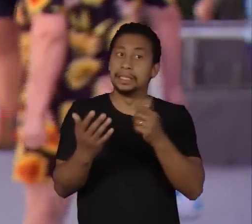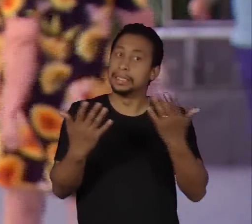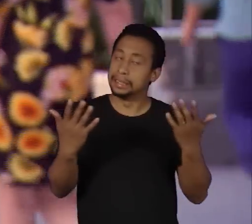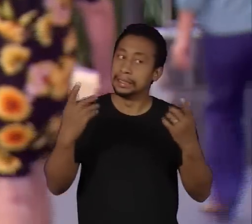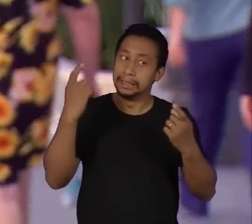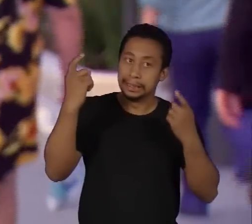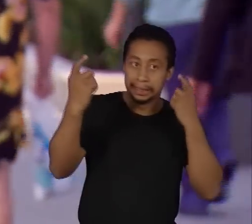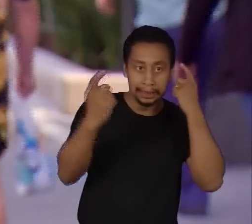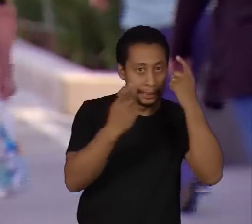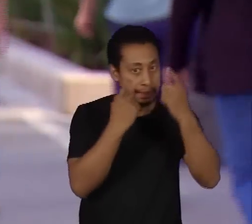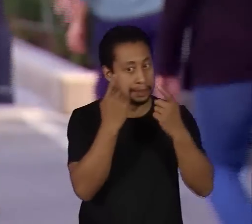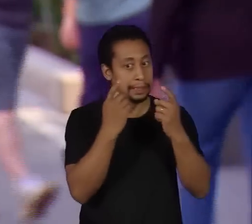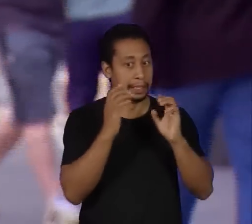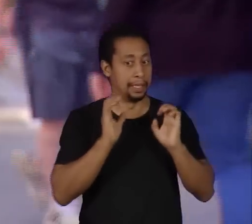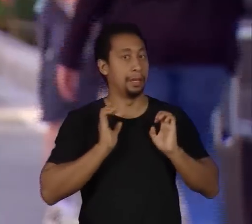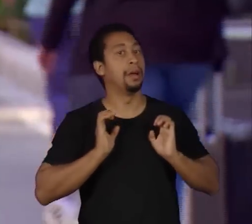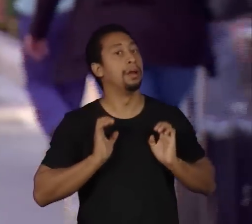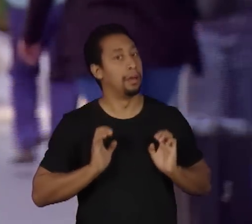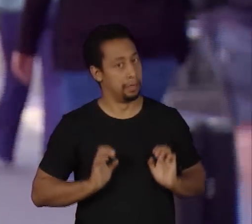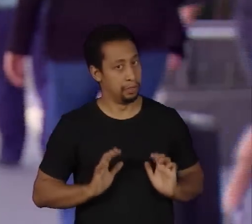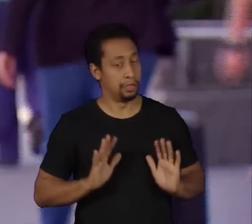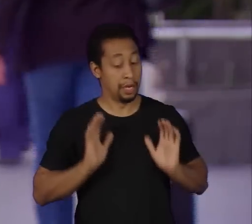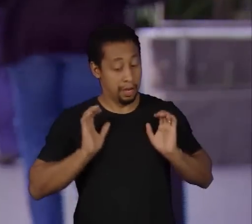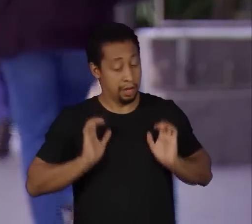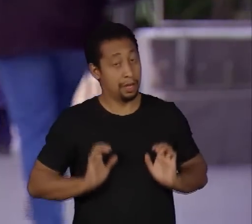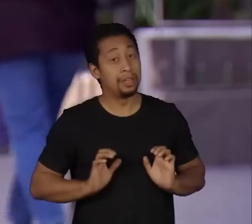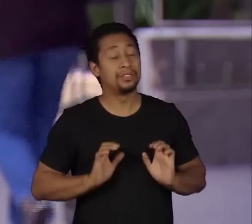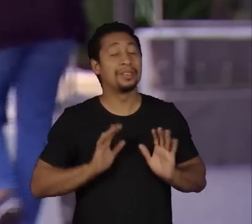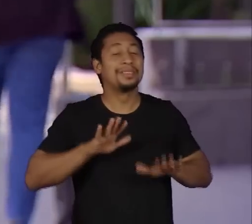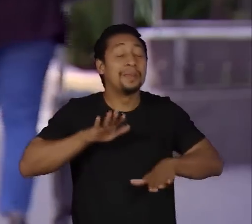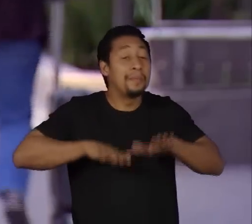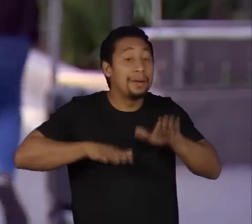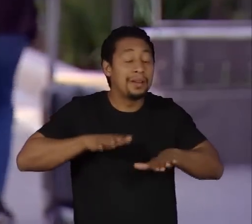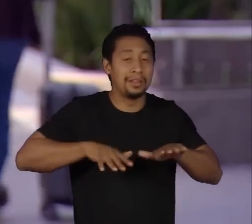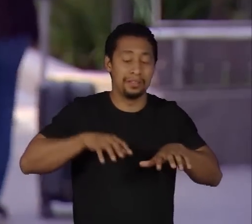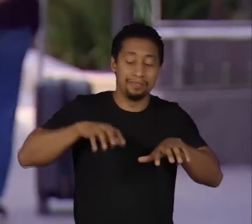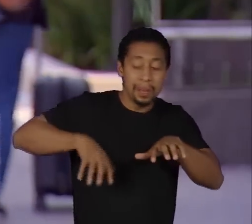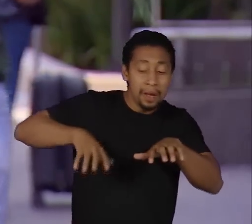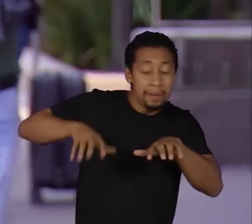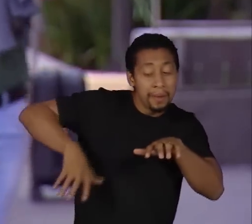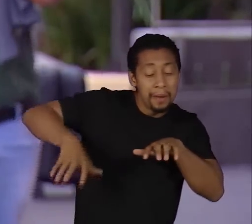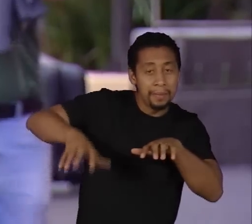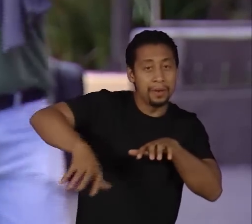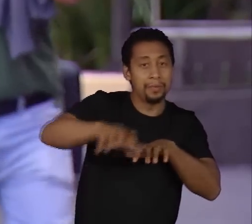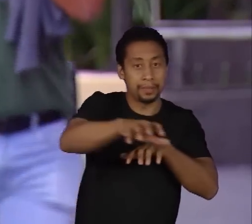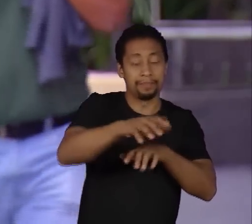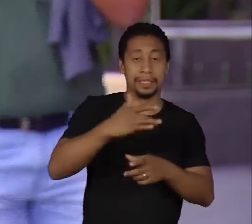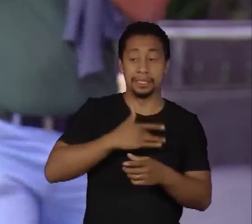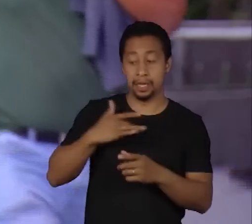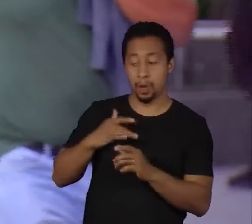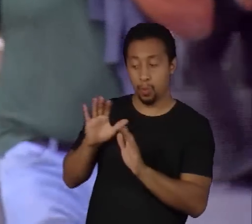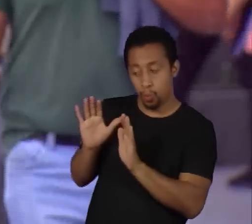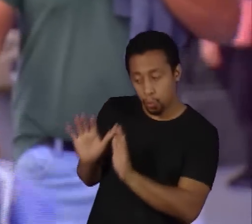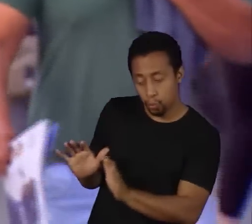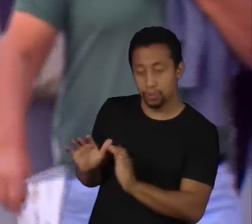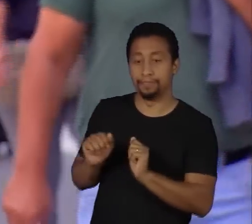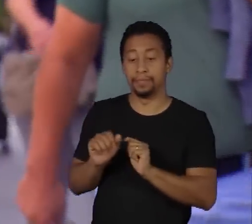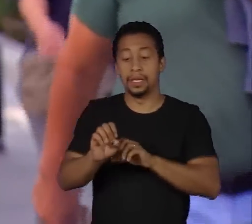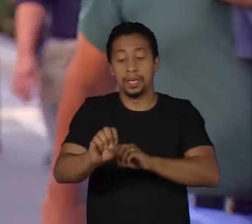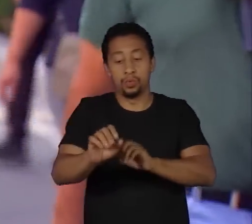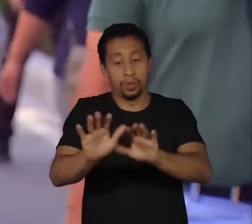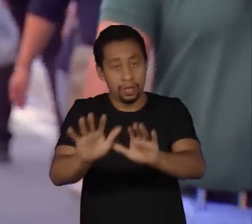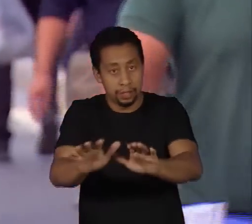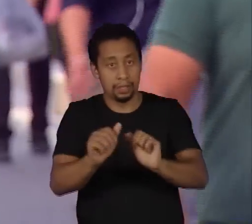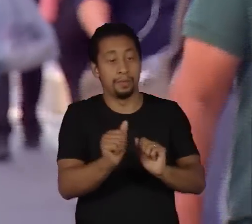várias questões éticas e elas são específicas de cada campo do conhecimento. A saúde tem as suas, a educação ou a